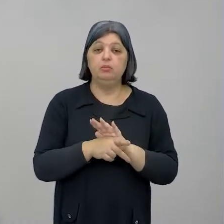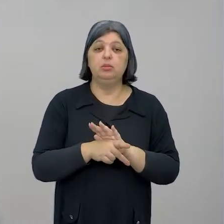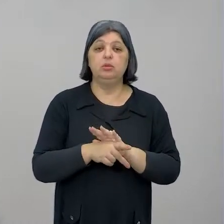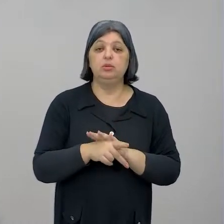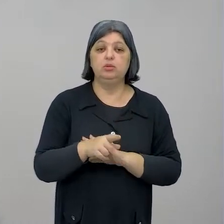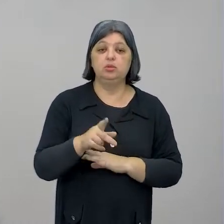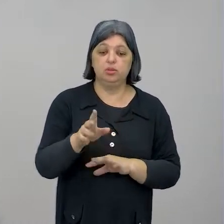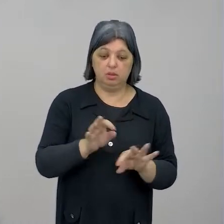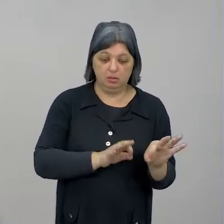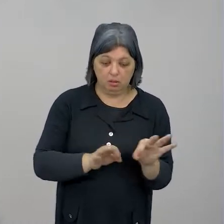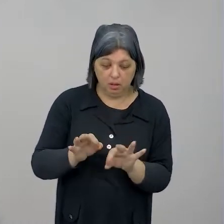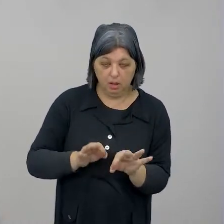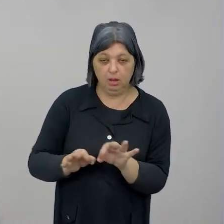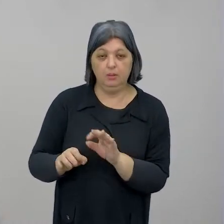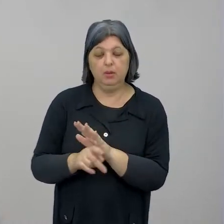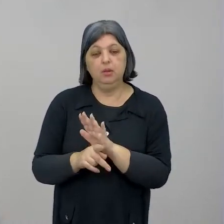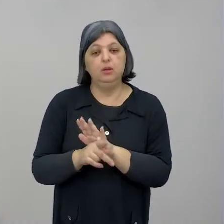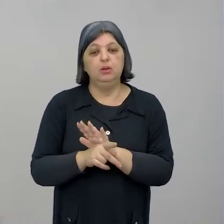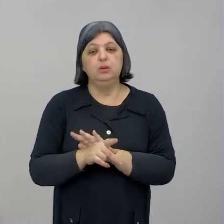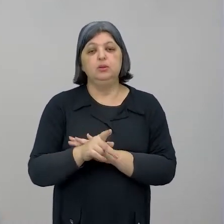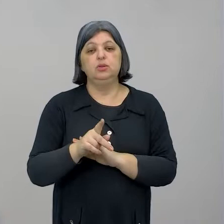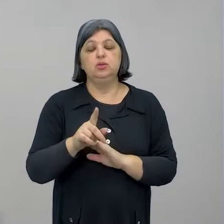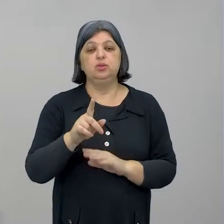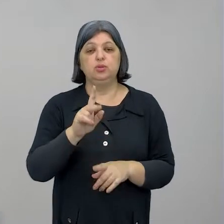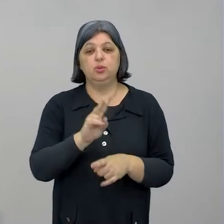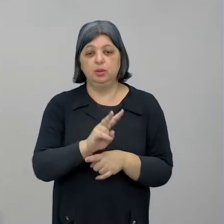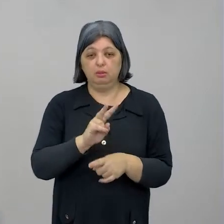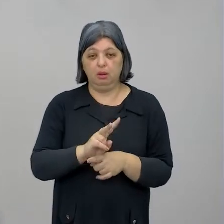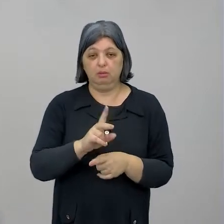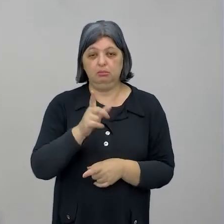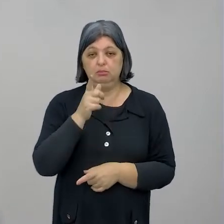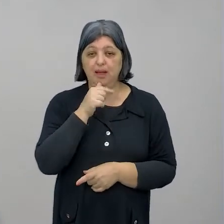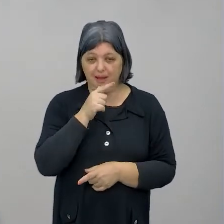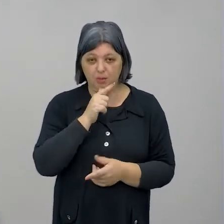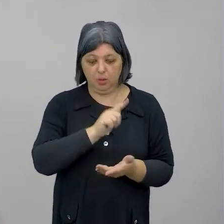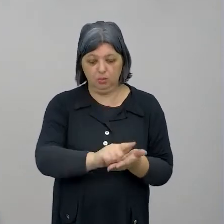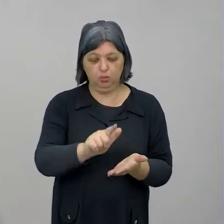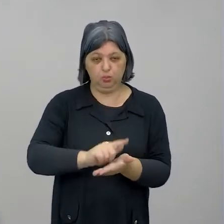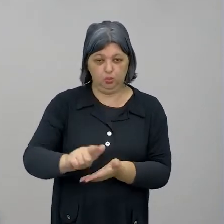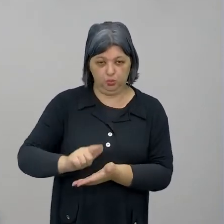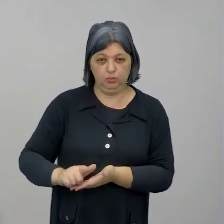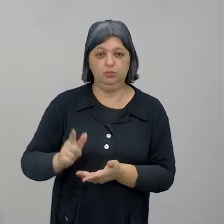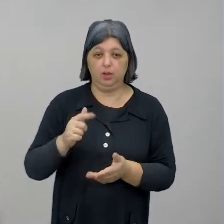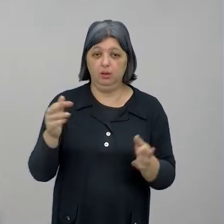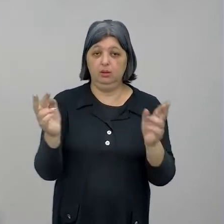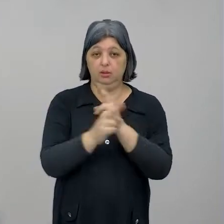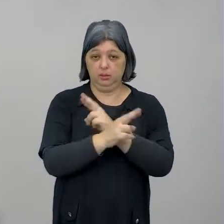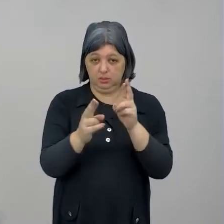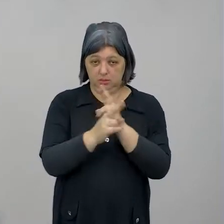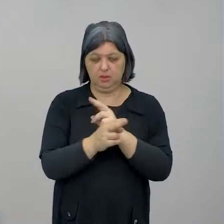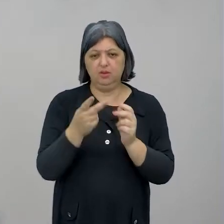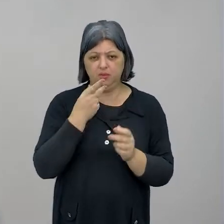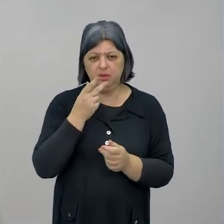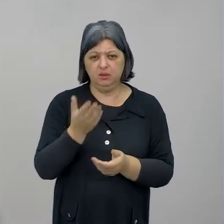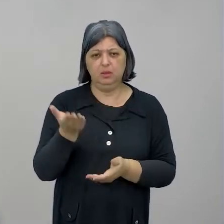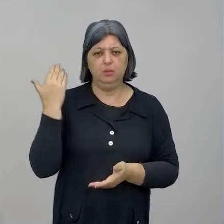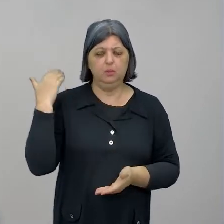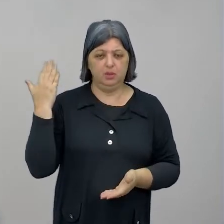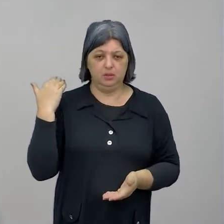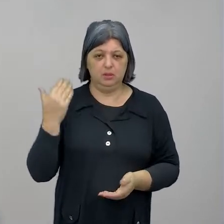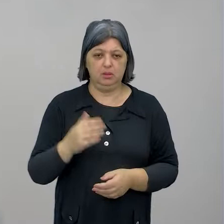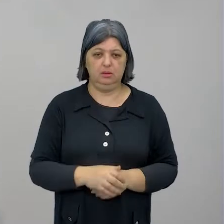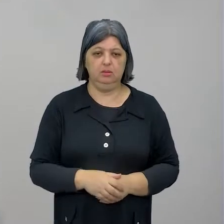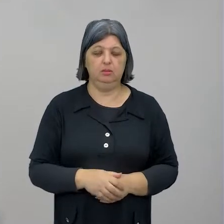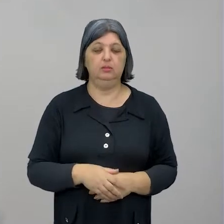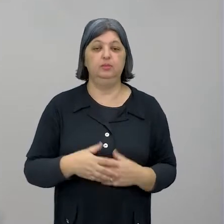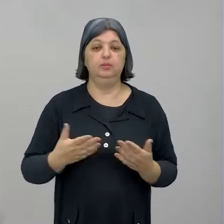tratamento de água. Então, isso, né, está diretamente relacionado ao que a gente estava falando anteriormente, né, nessa questão,